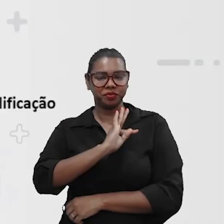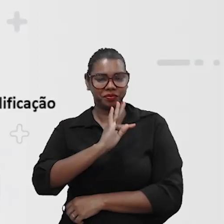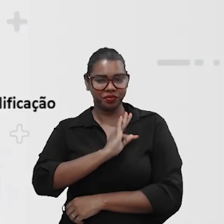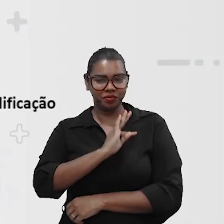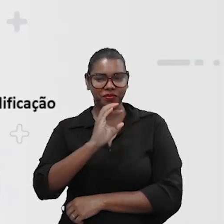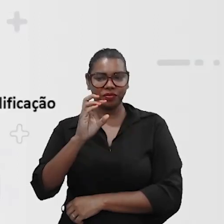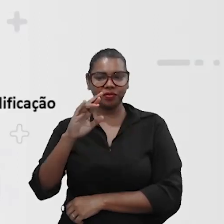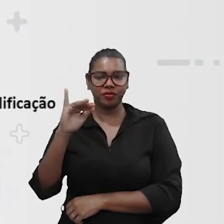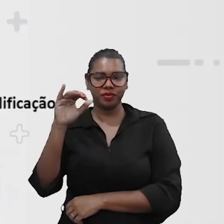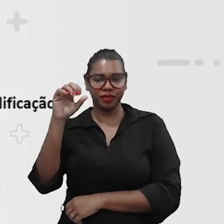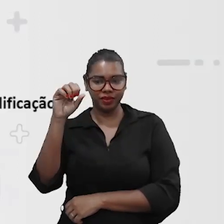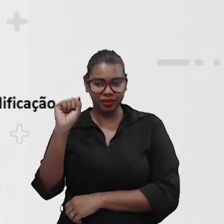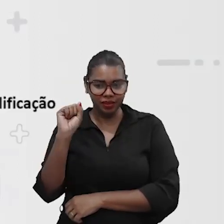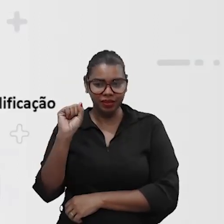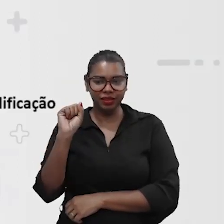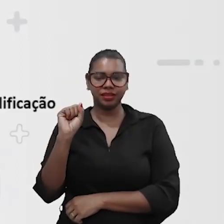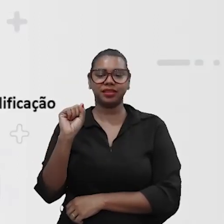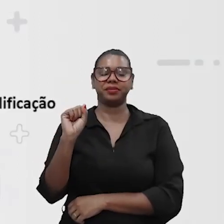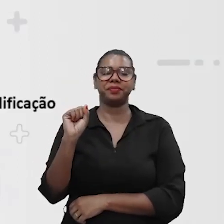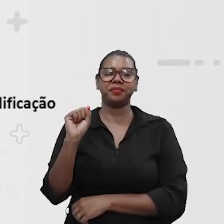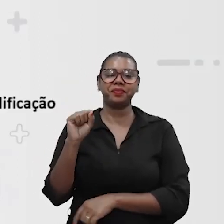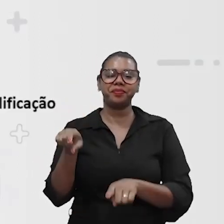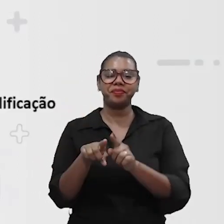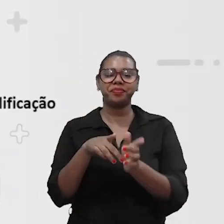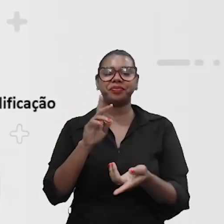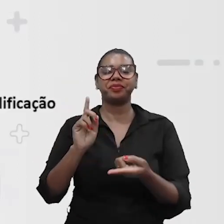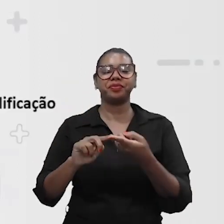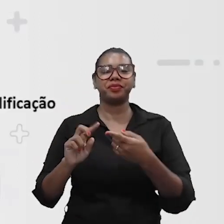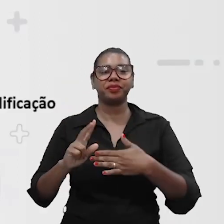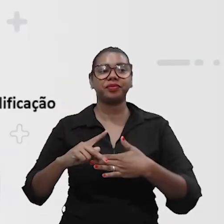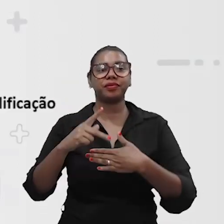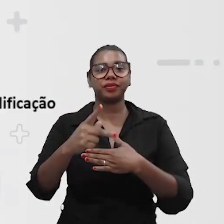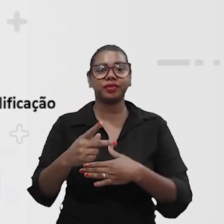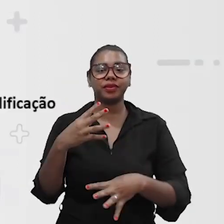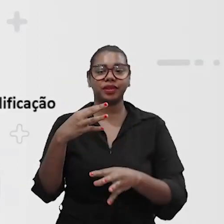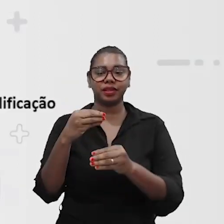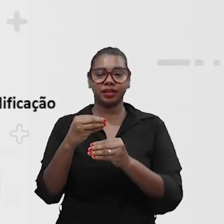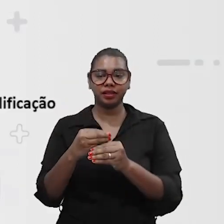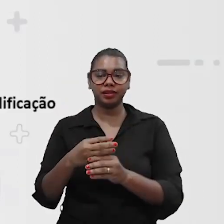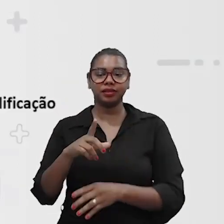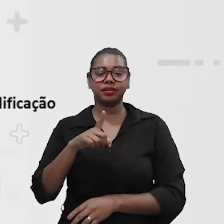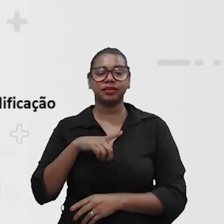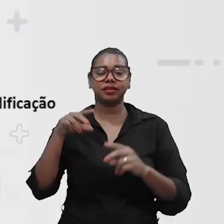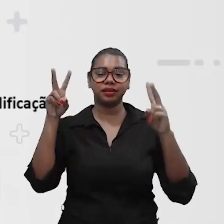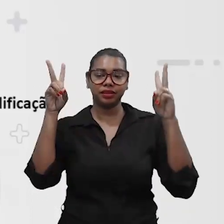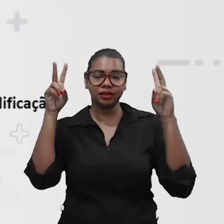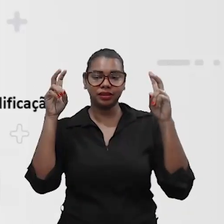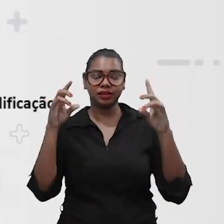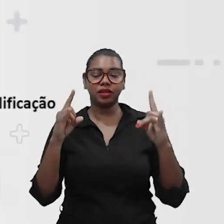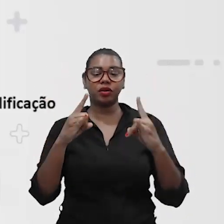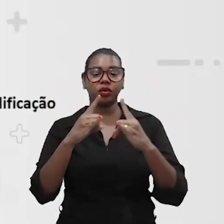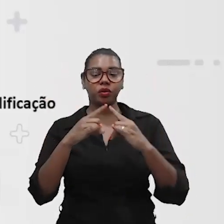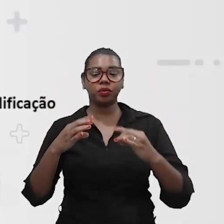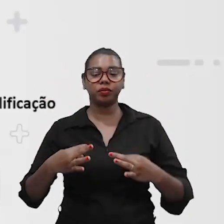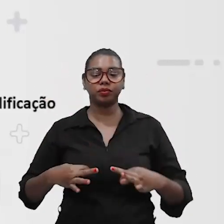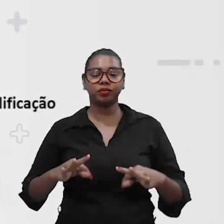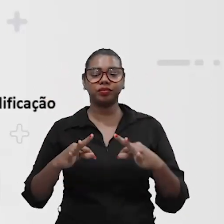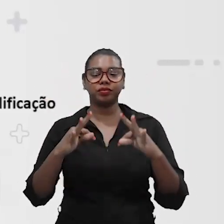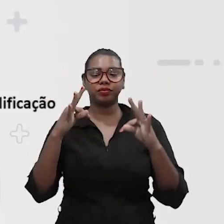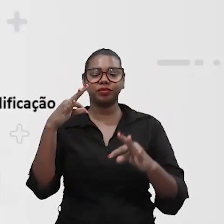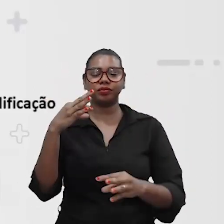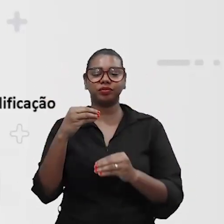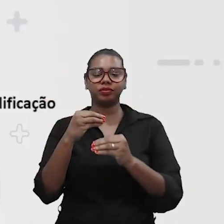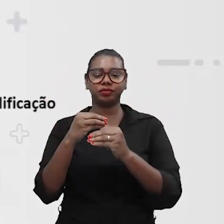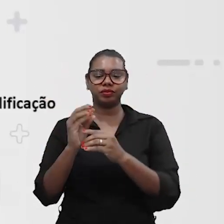da ETEPAC, Cristiane Oliveira. Logo em seguida, a gente vai ter aí a temática O Museu, a Tecnologia e a